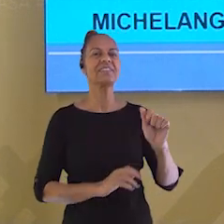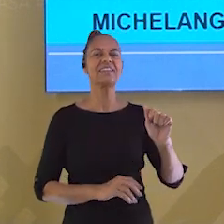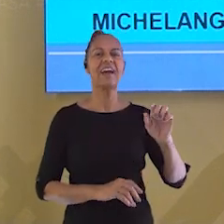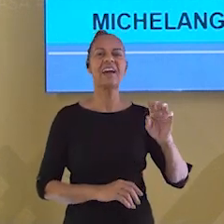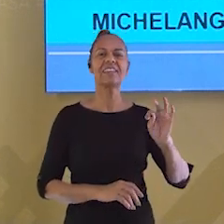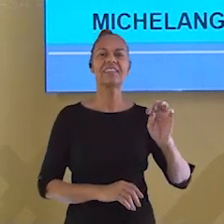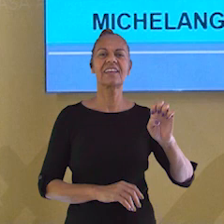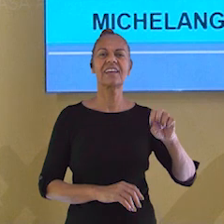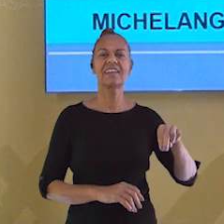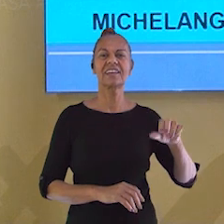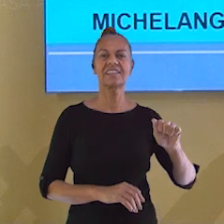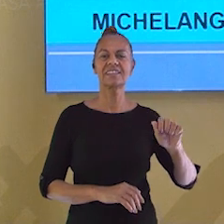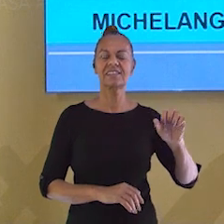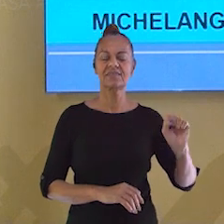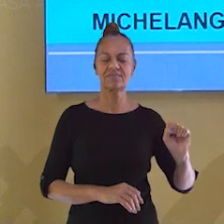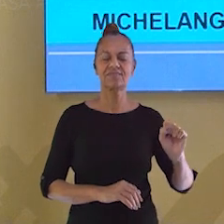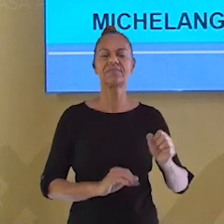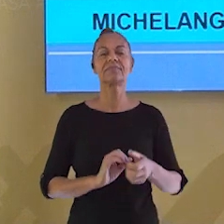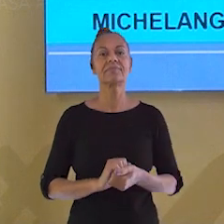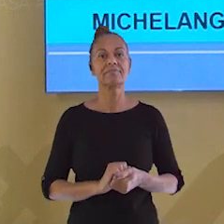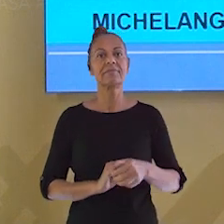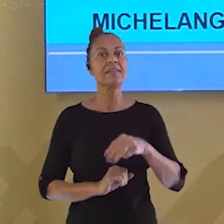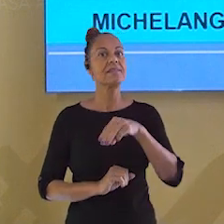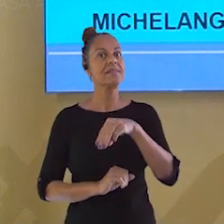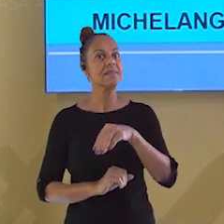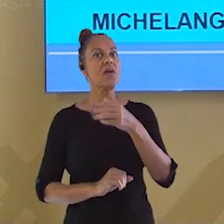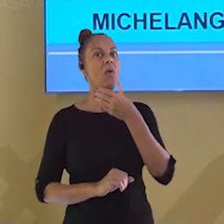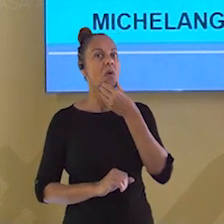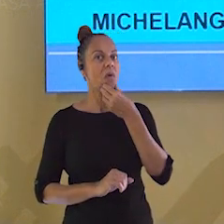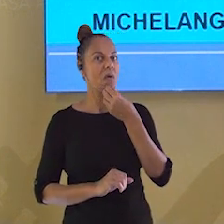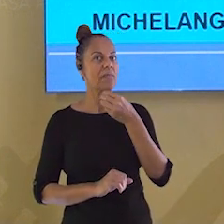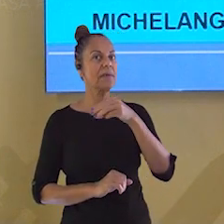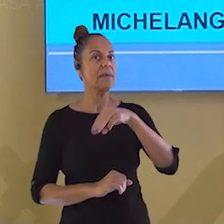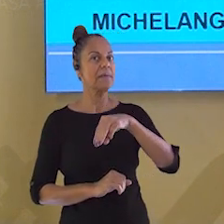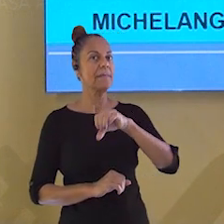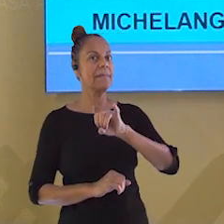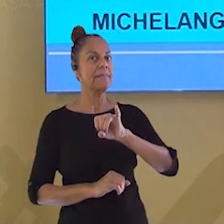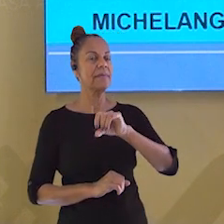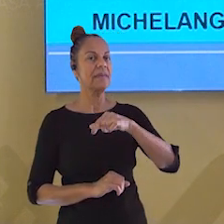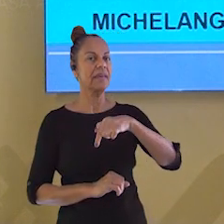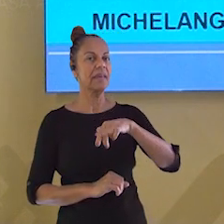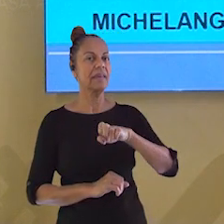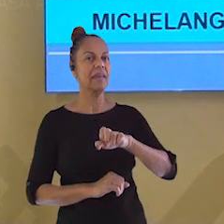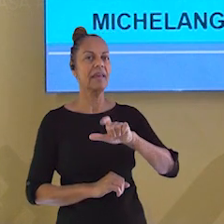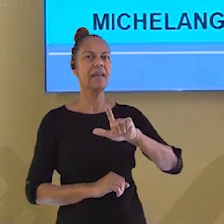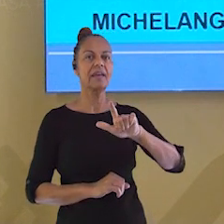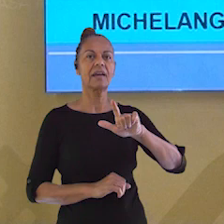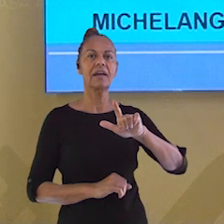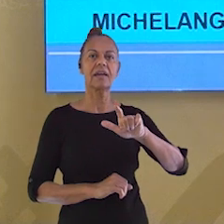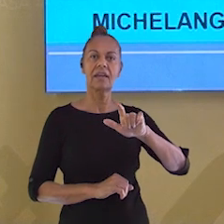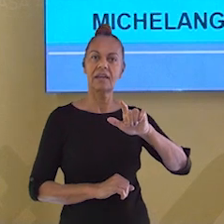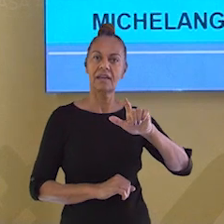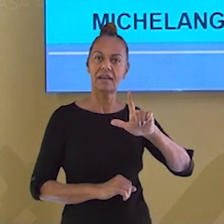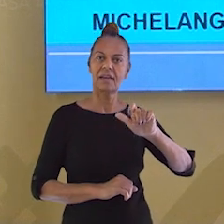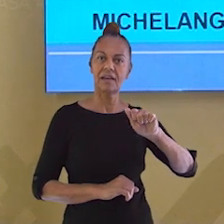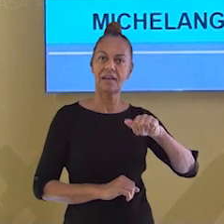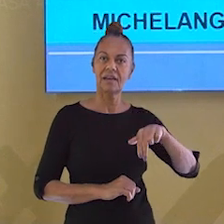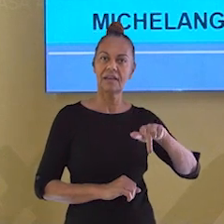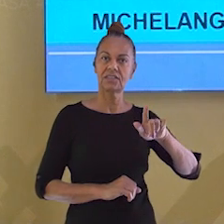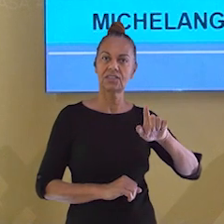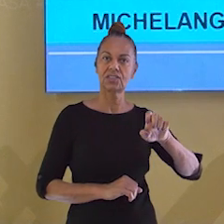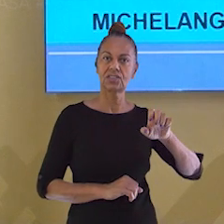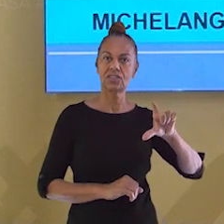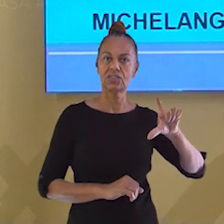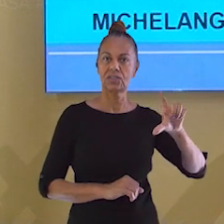E Michelangelo pintou o teto da Capela Sistina, na Catedral de São Pedro, ilustrando centenas de figuras